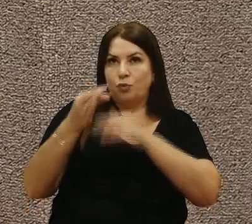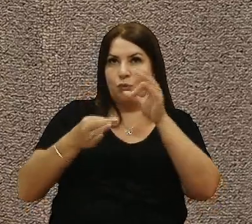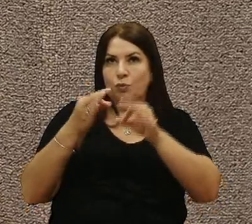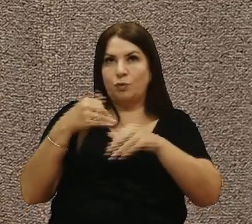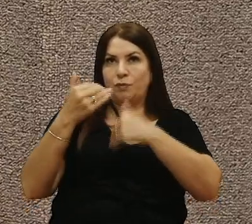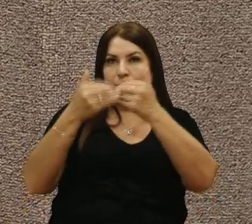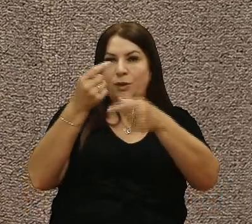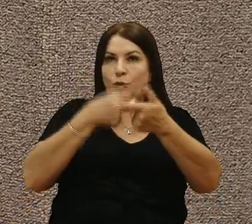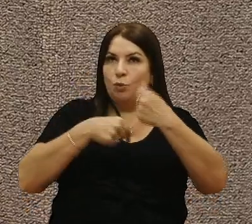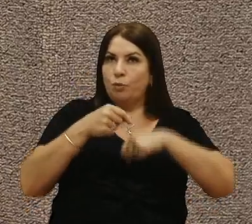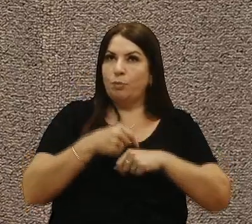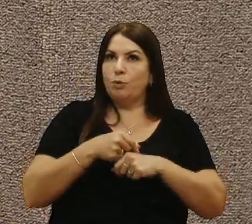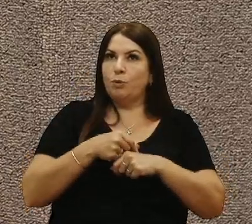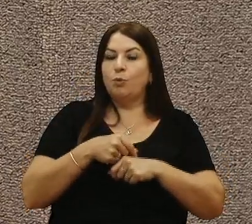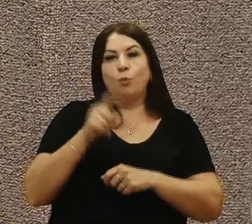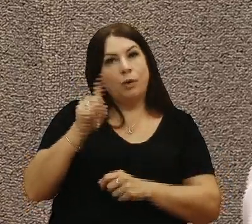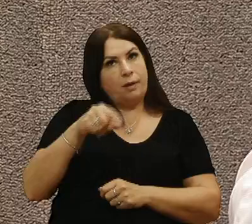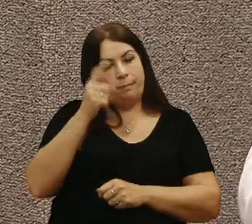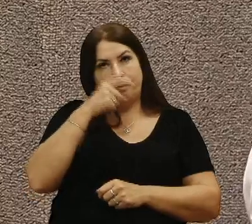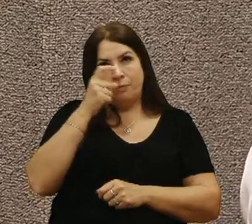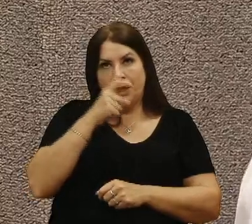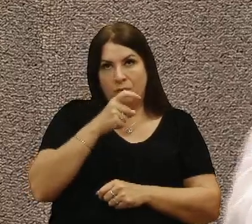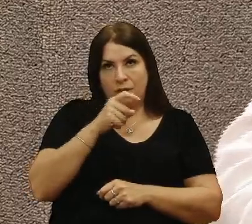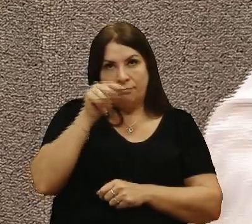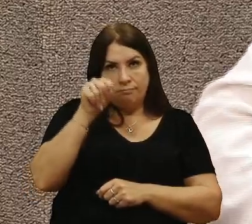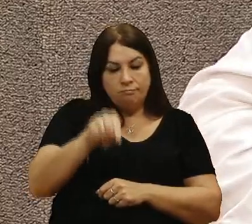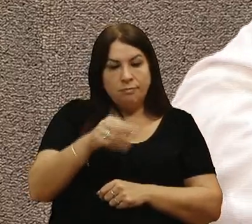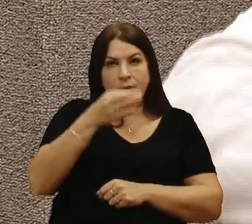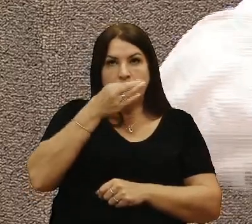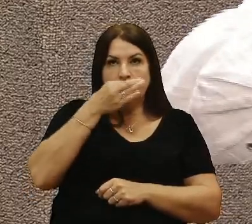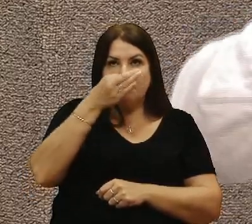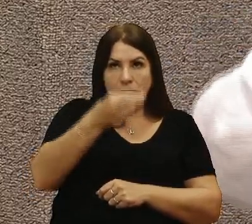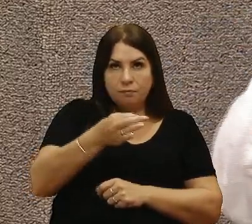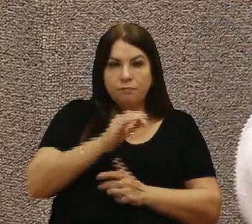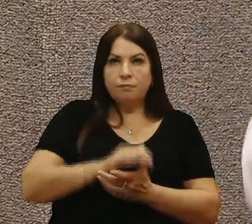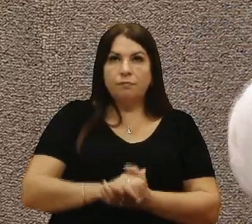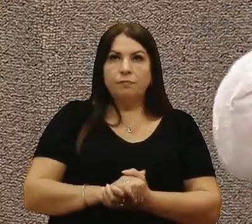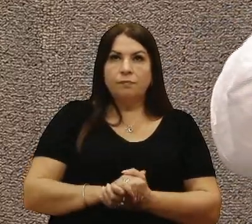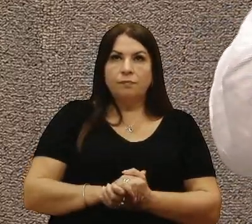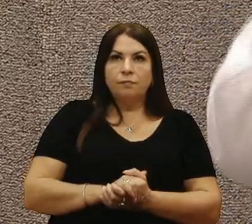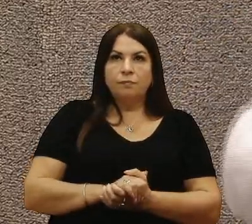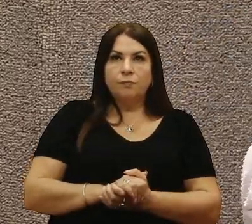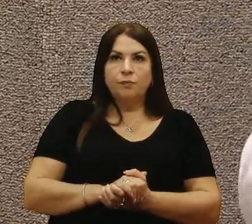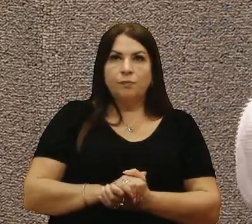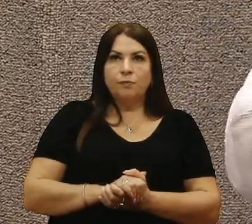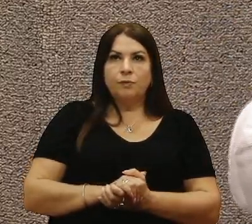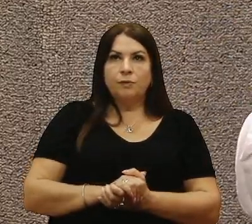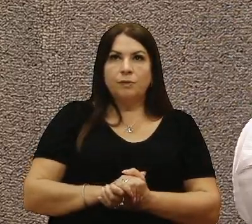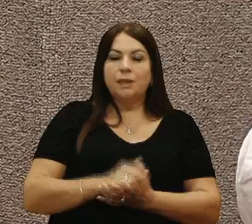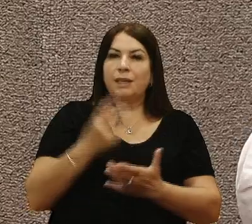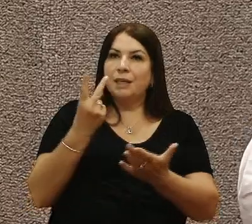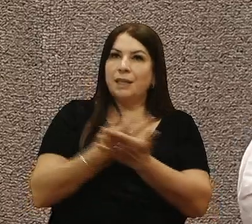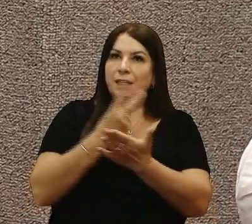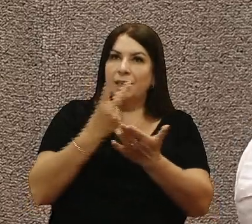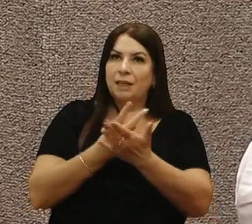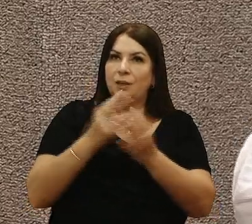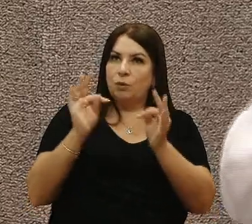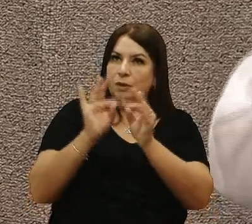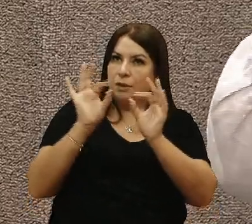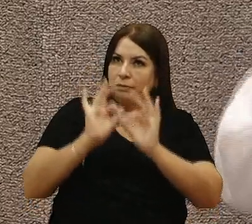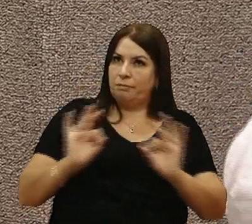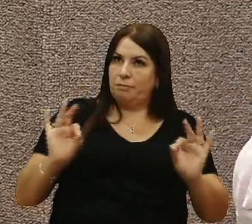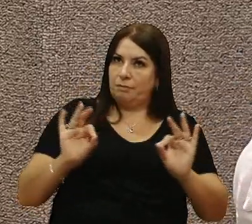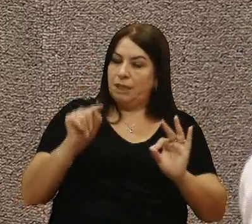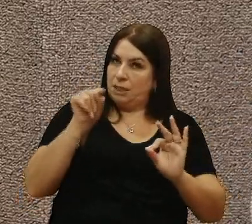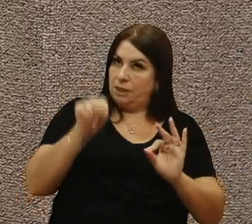Desenvolvimento Econômico, o que é mentira. Esse parecer contém erro material.